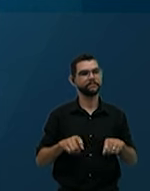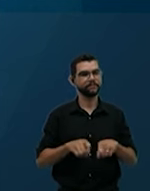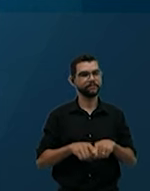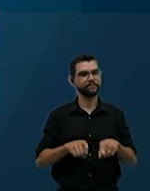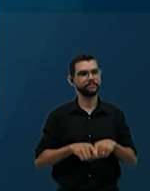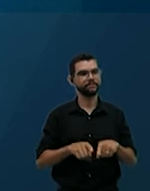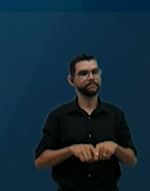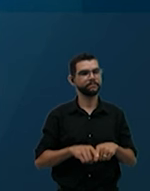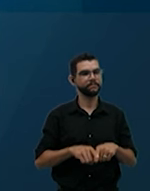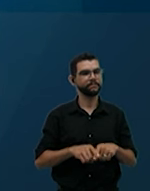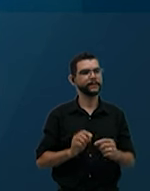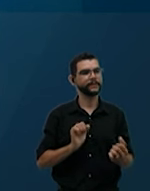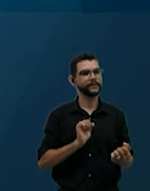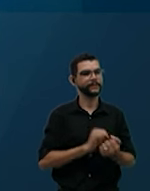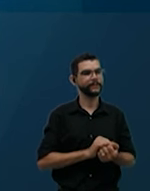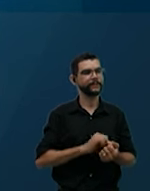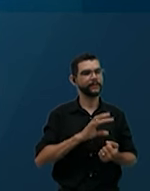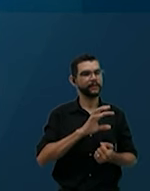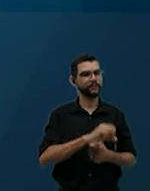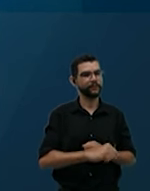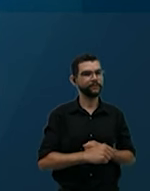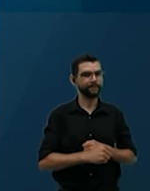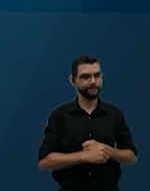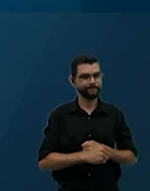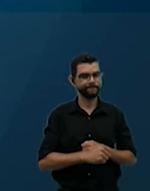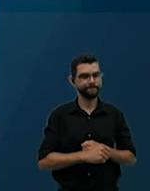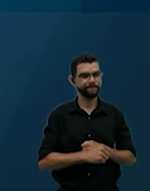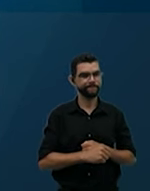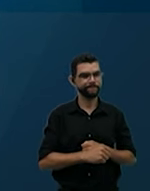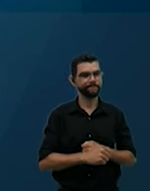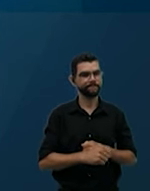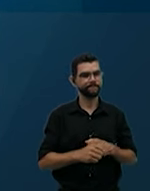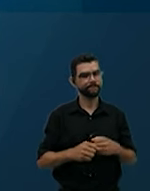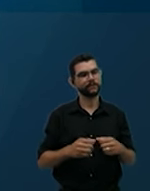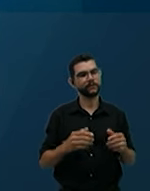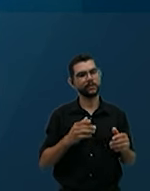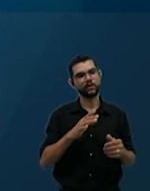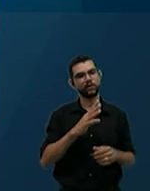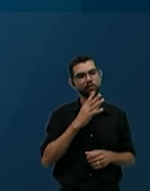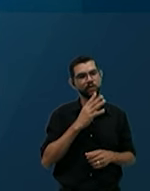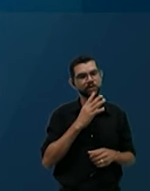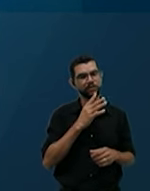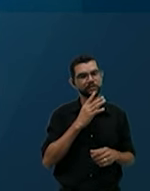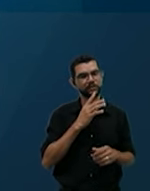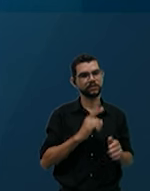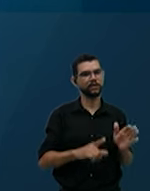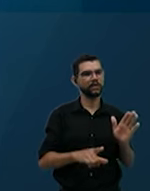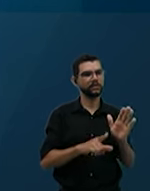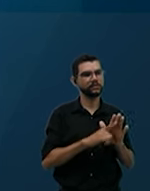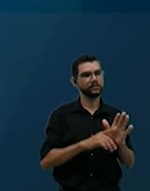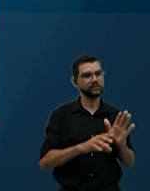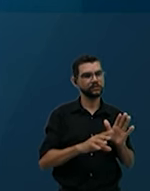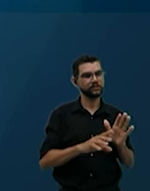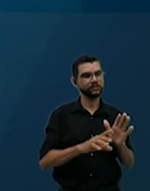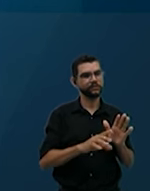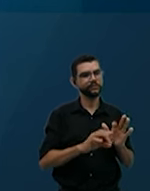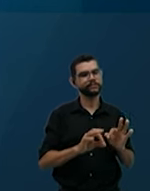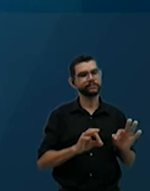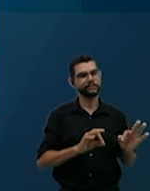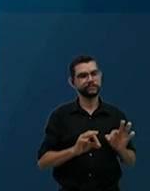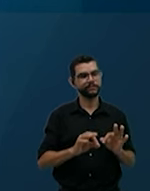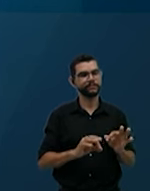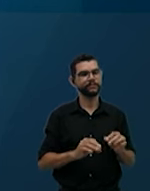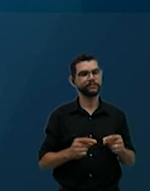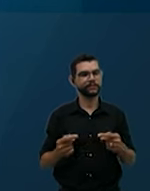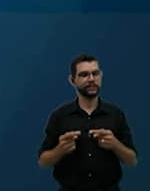repetitivo, especialmente diante da compreensão da legitimidade ampla e extraordinária conferida aos sindicatos. A ausência